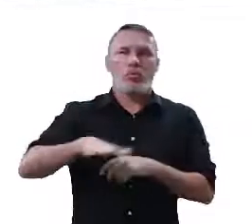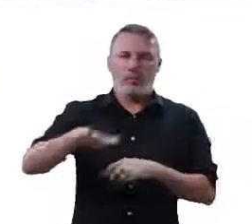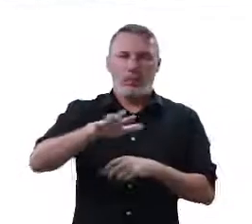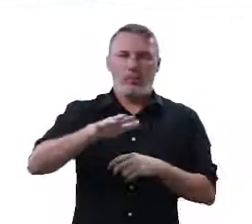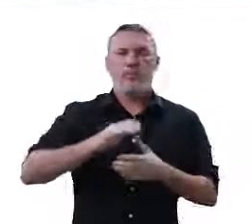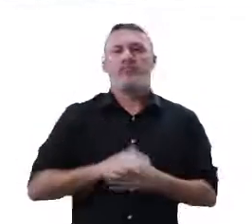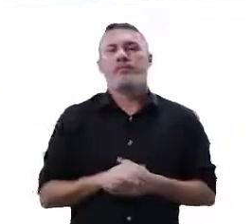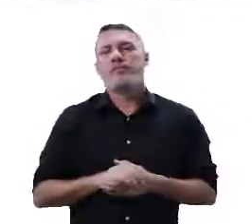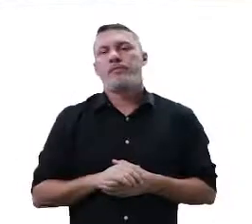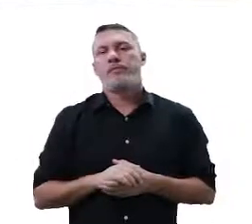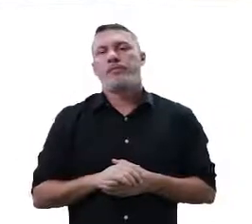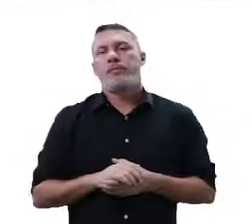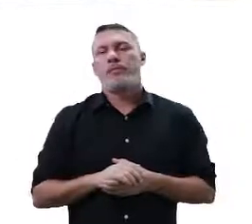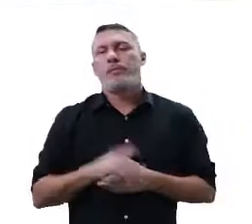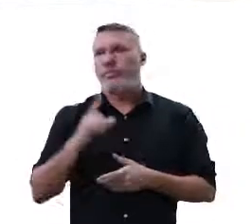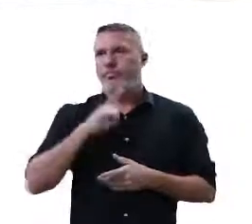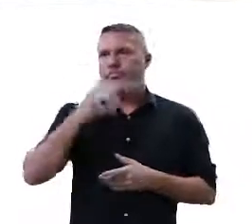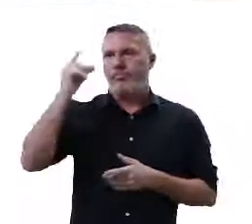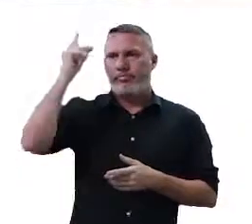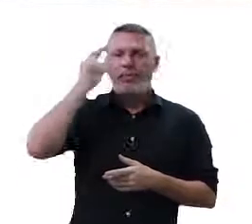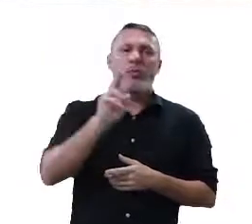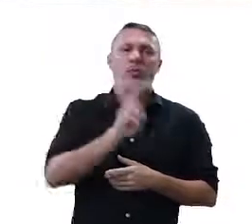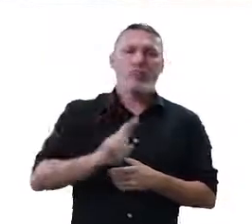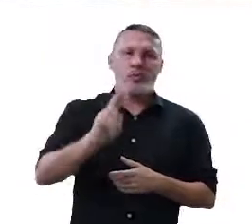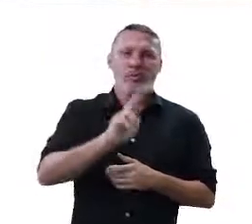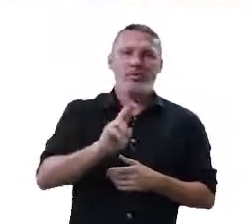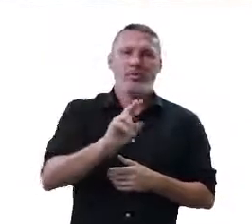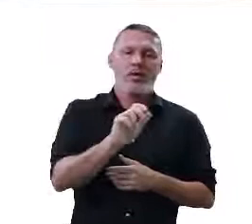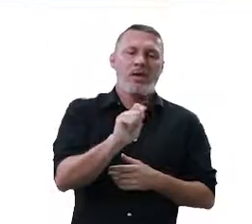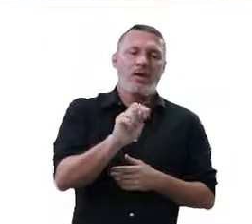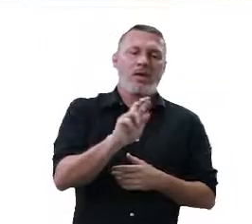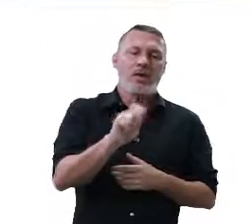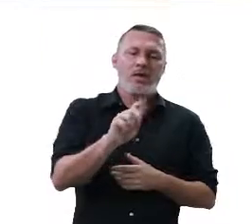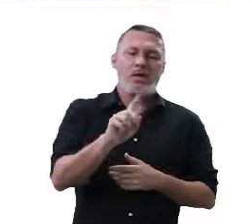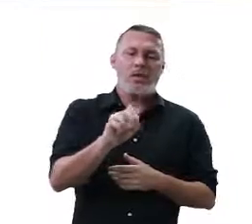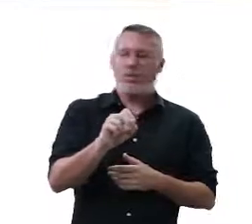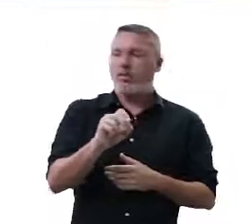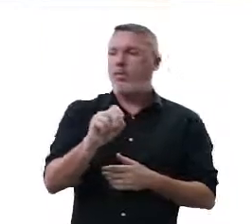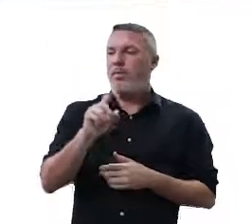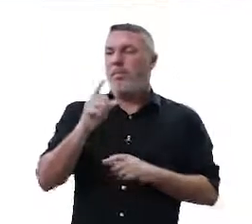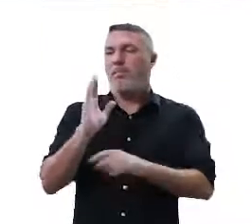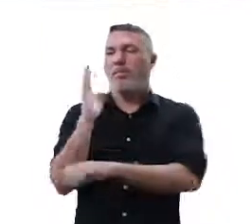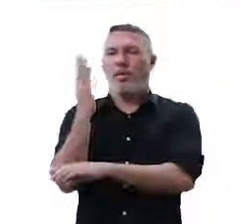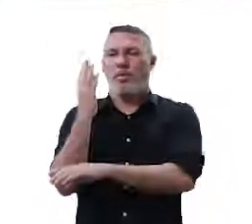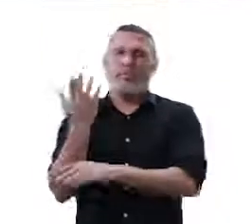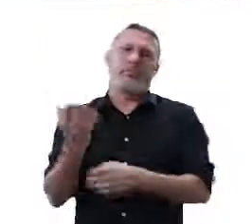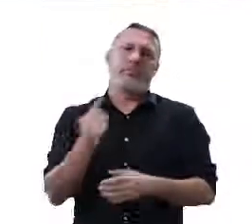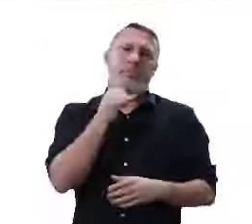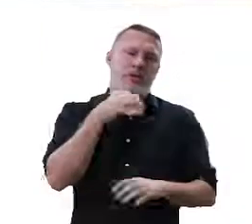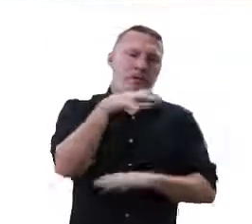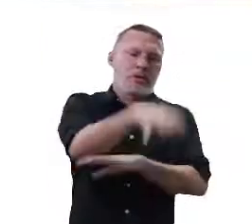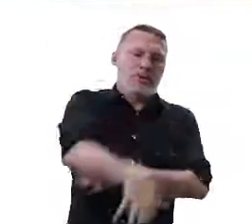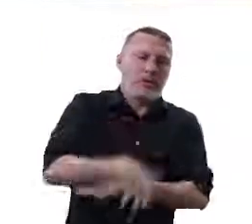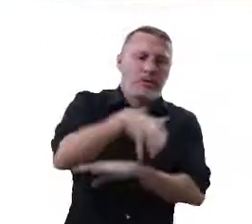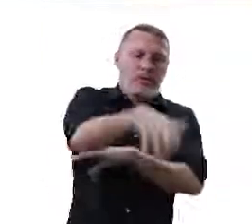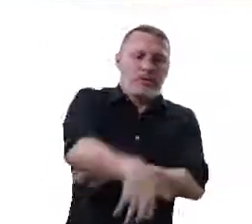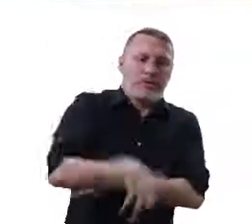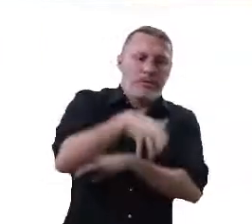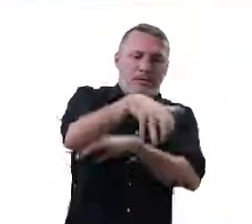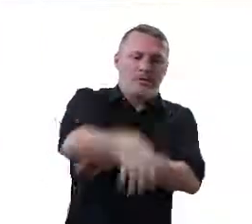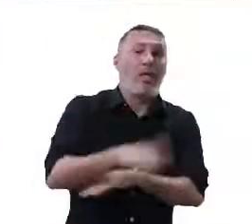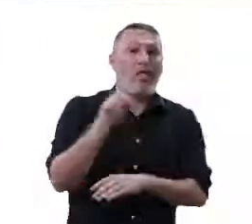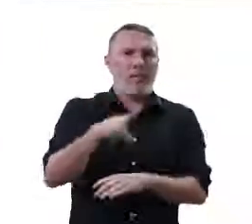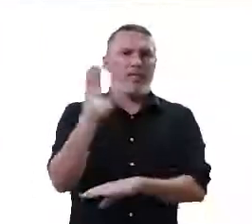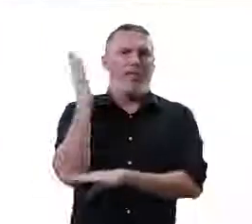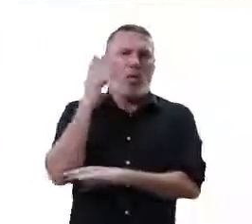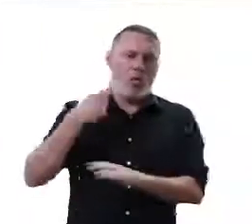vamos pensar na agricultura. Se utilizava o arado de madeira. O arado de madeira tem uma capacidade de